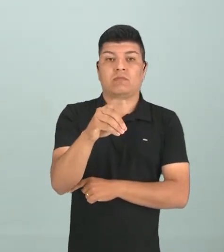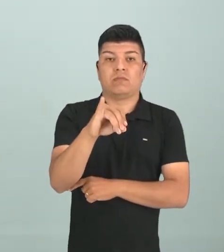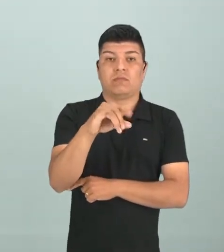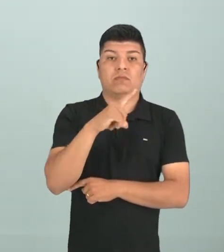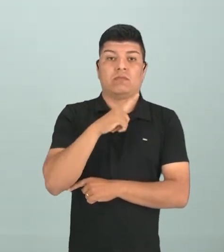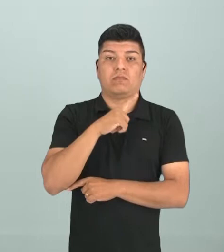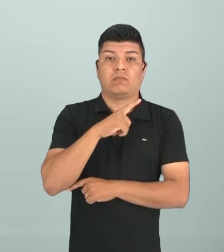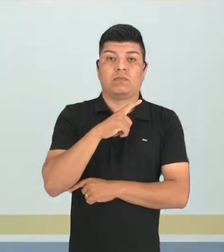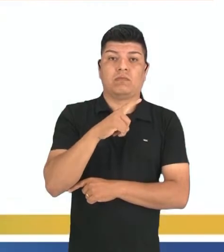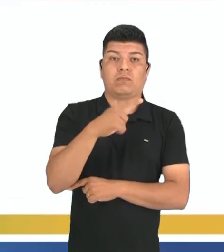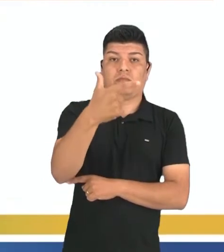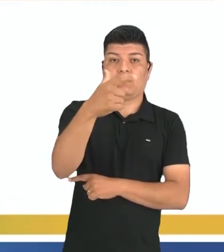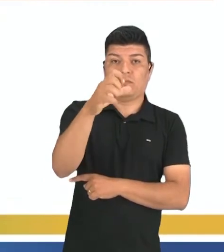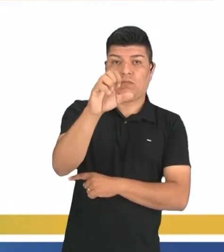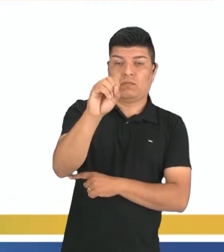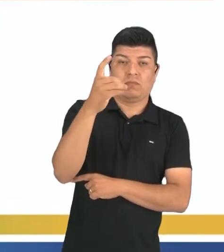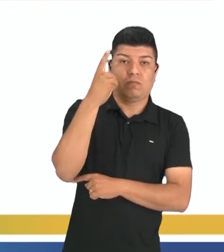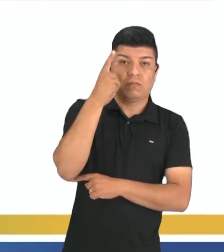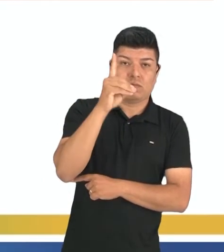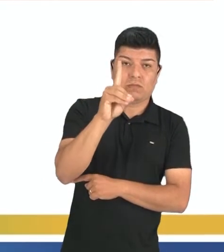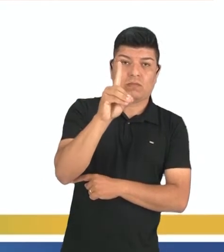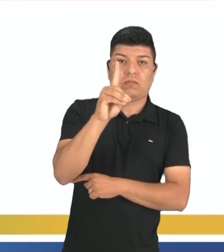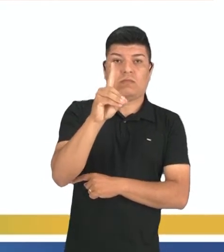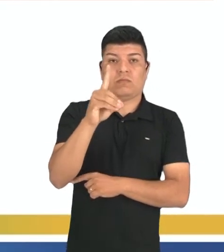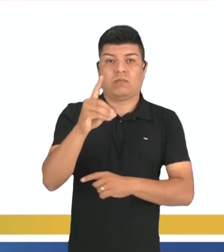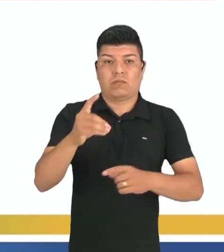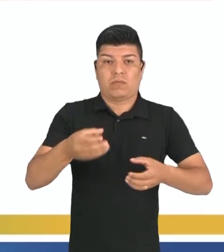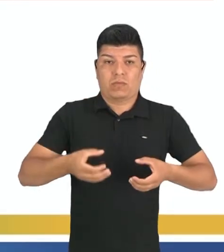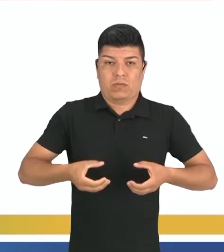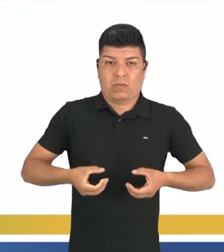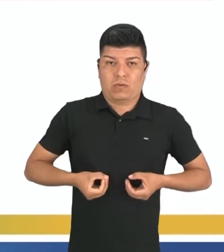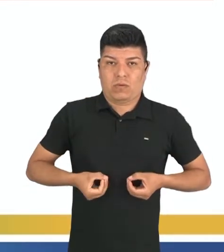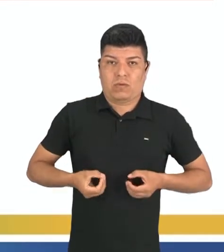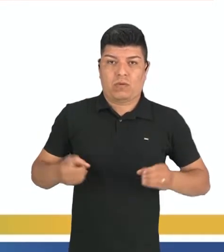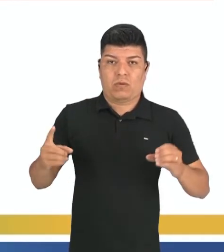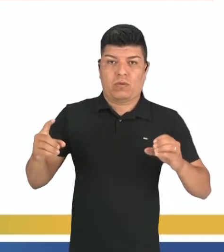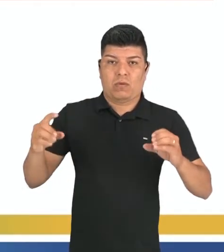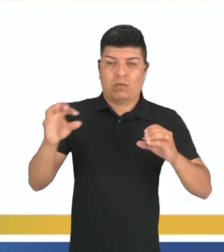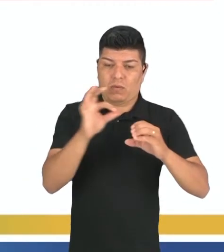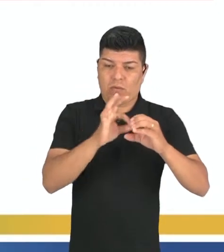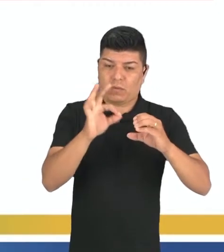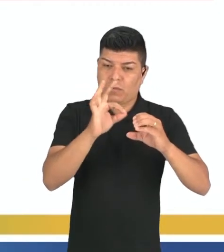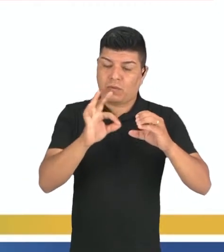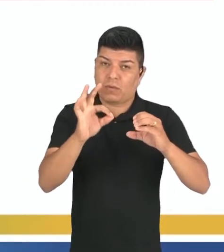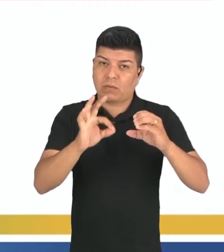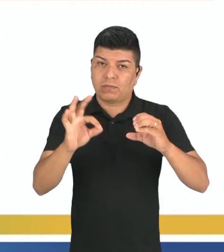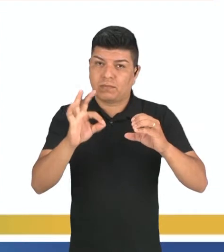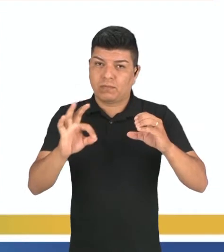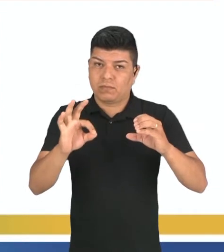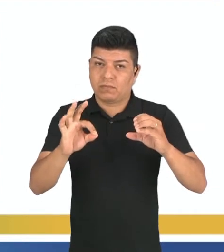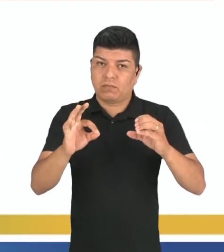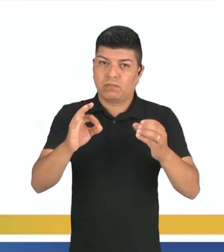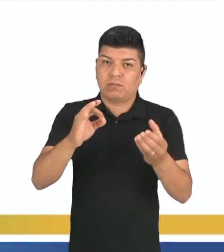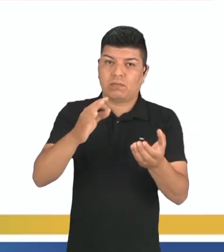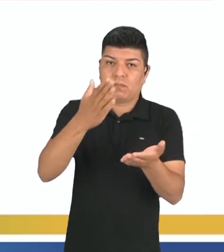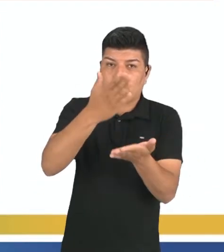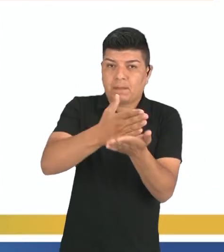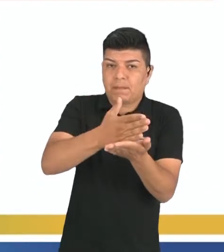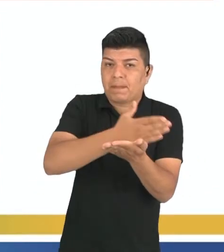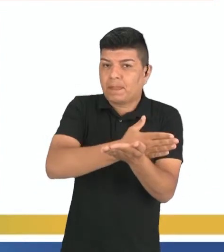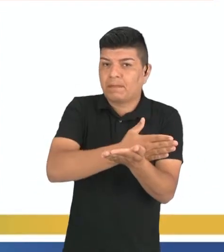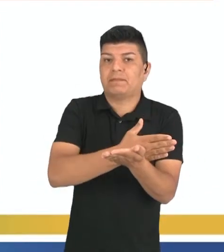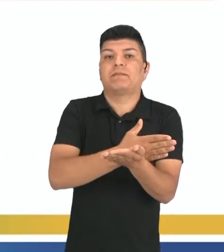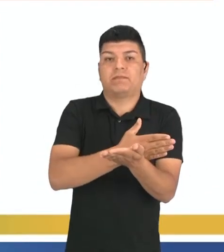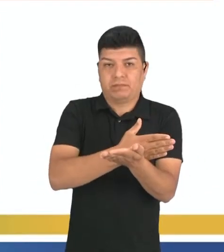28 dias, a gente acredita que a ovulação, a ovocitação, ela ocorra na metade desse ciclo, em torno